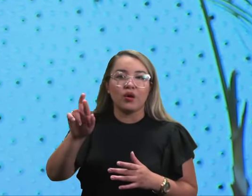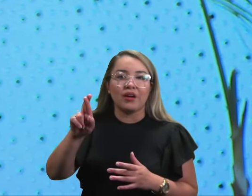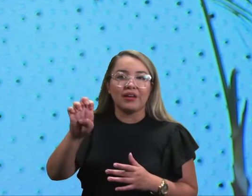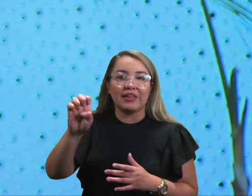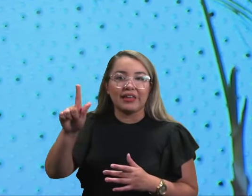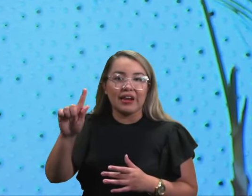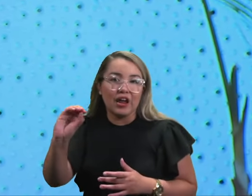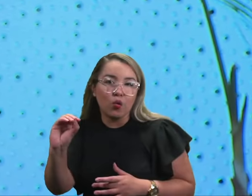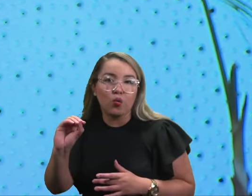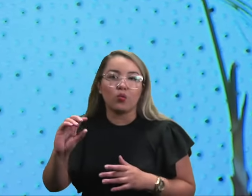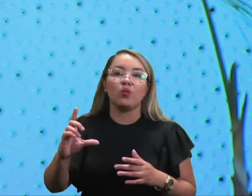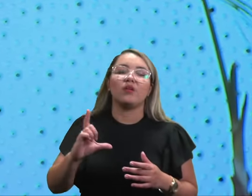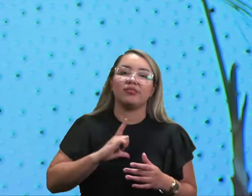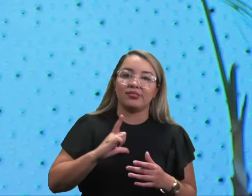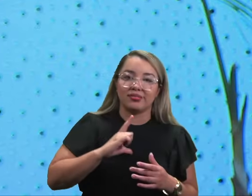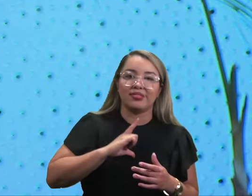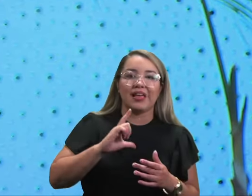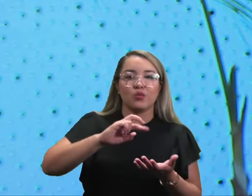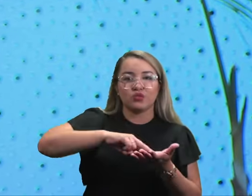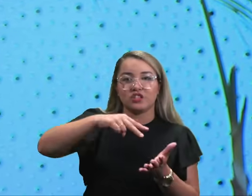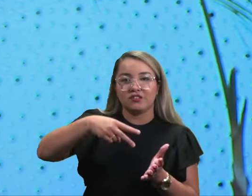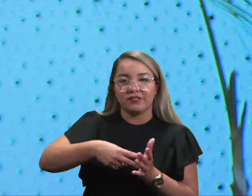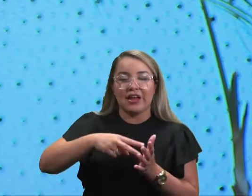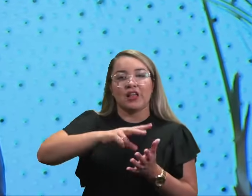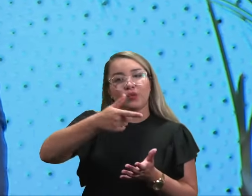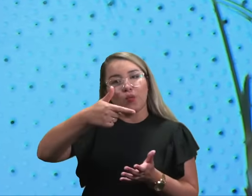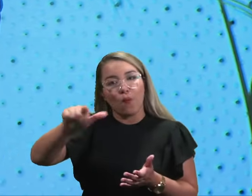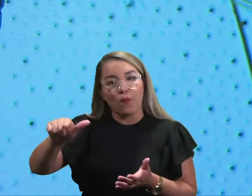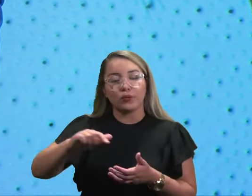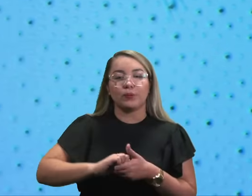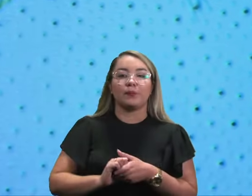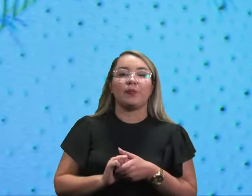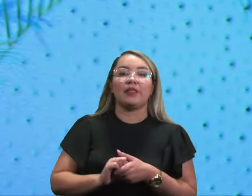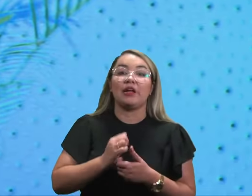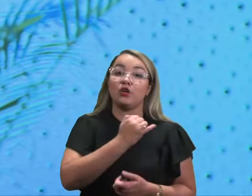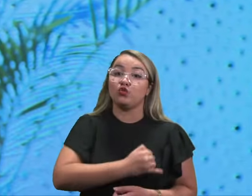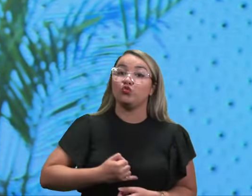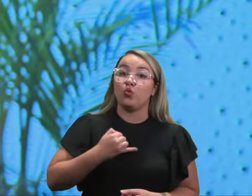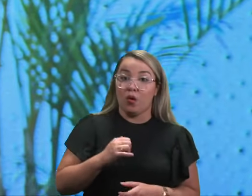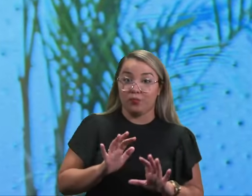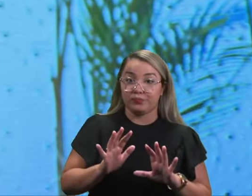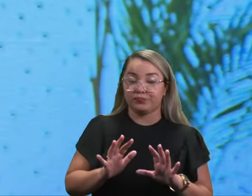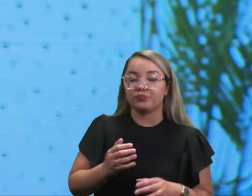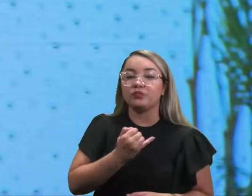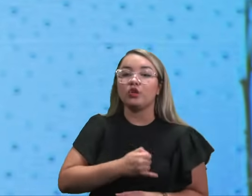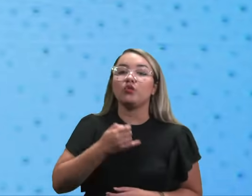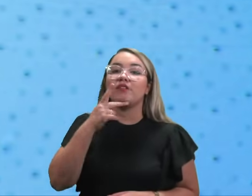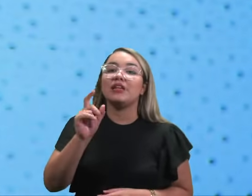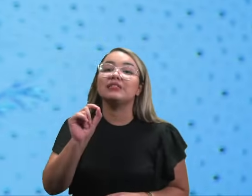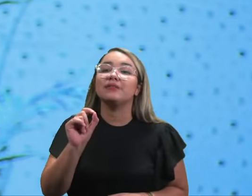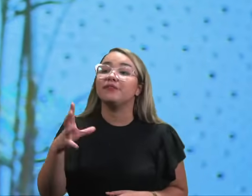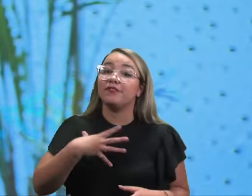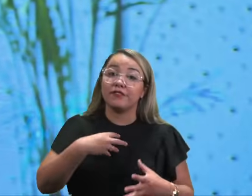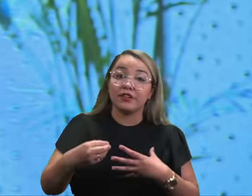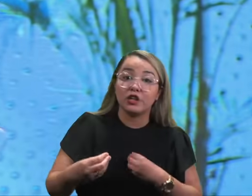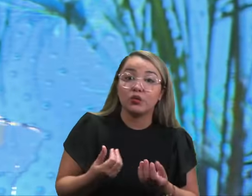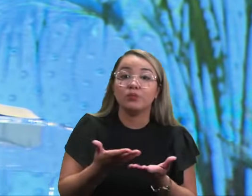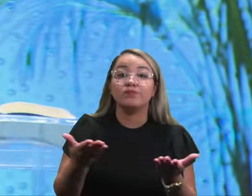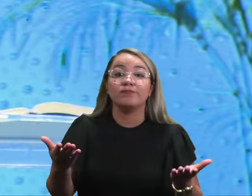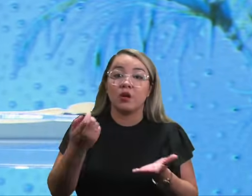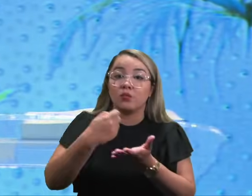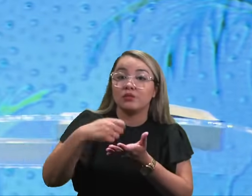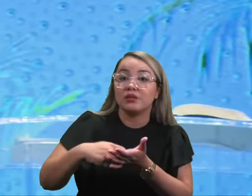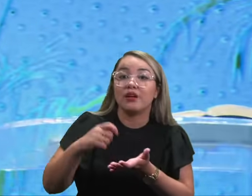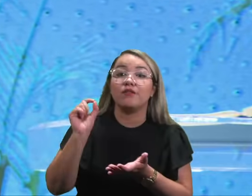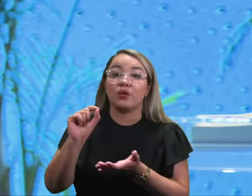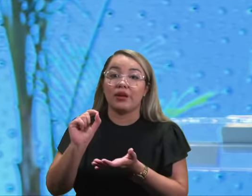sua primeira carta, no capítulo 2, versículo 1, João disse assim: filhinhos, estas coisas eu vos escrevo para que